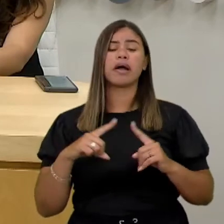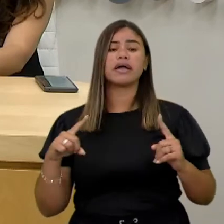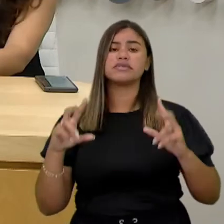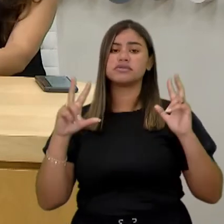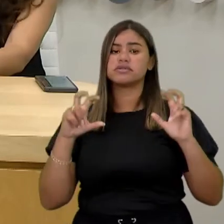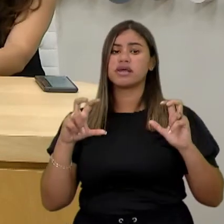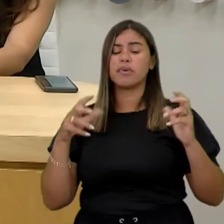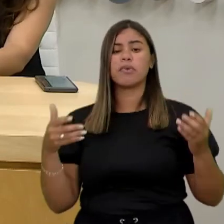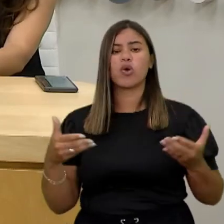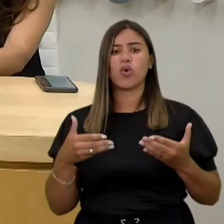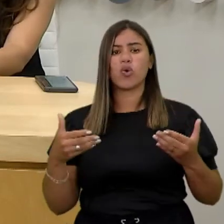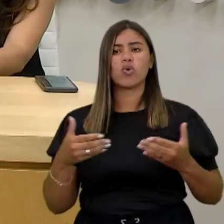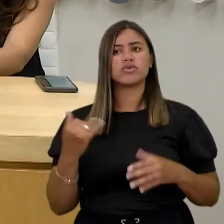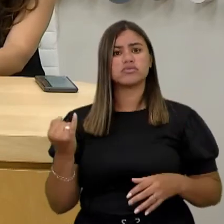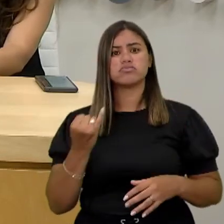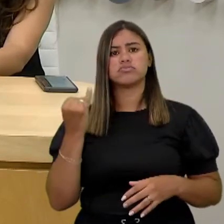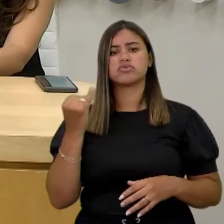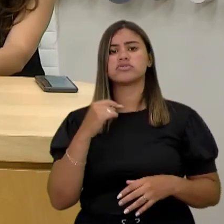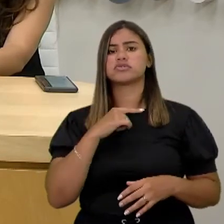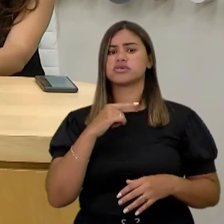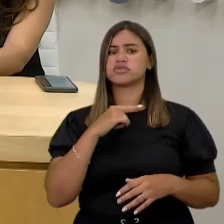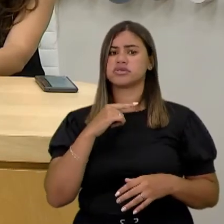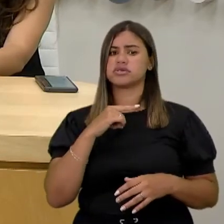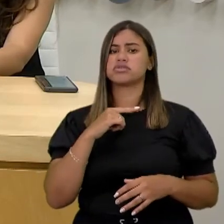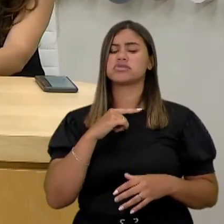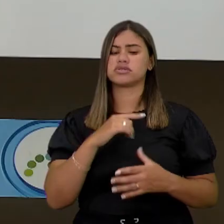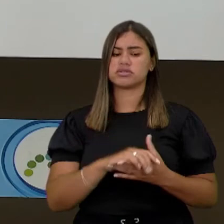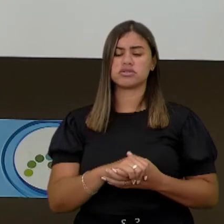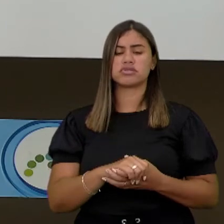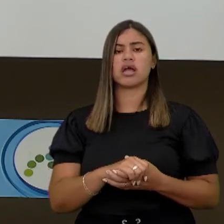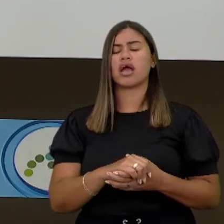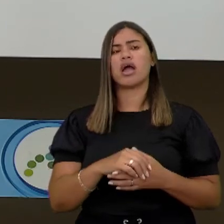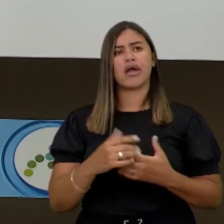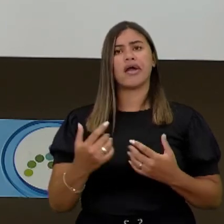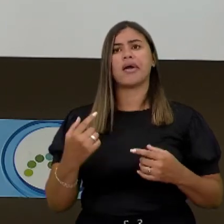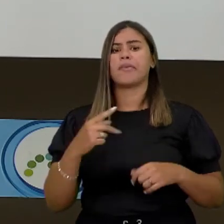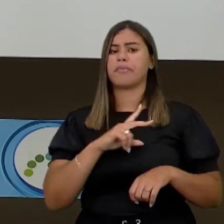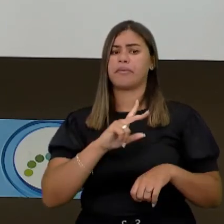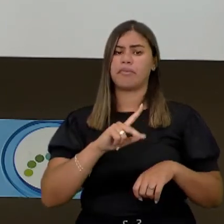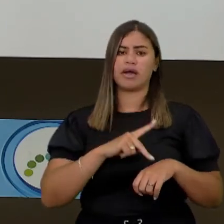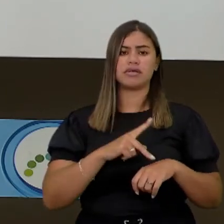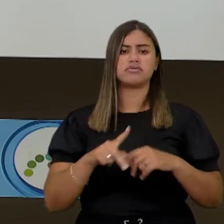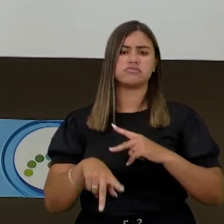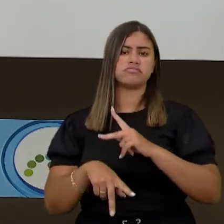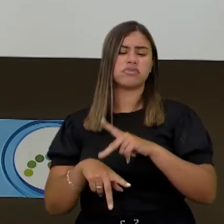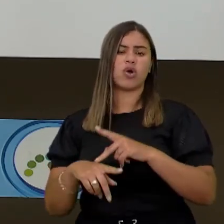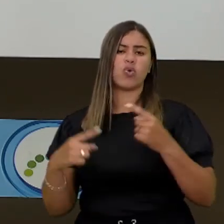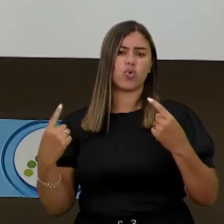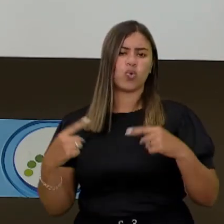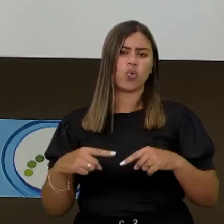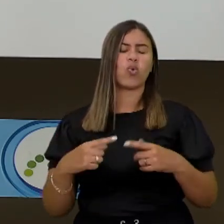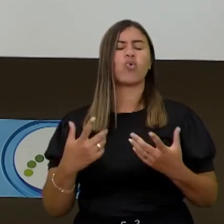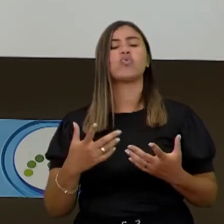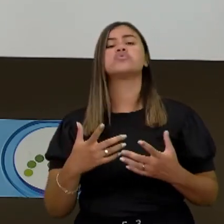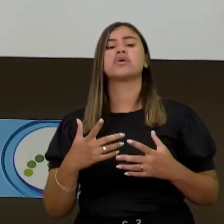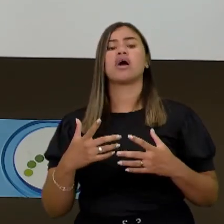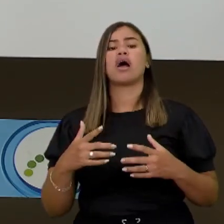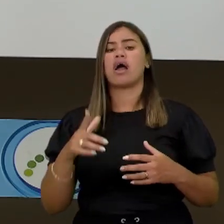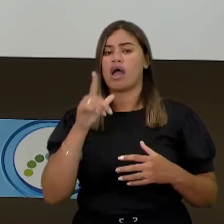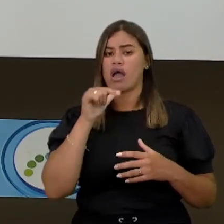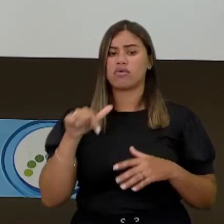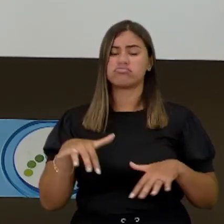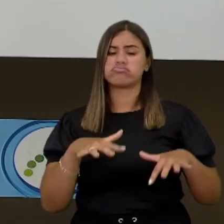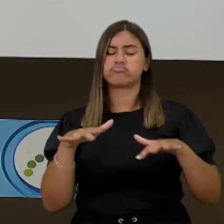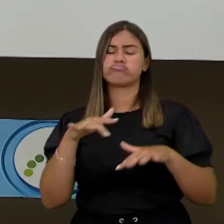né? O conflito, a questão de Petrópolis, né? Eu falo Teresópolis, é Petrópolis, não vou confundir